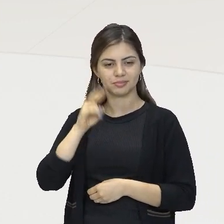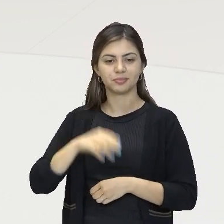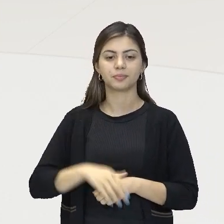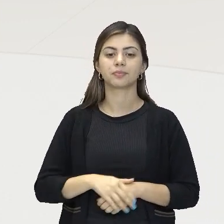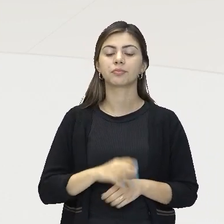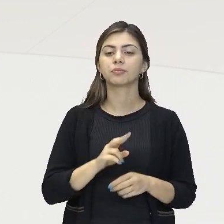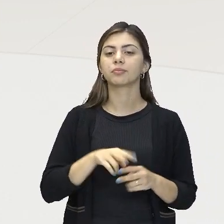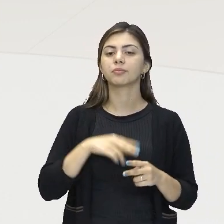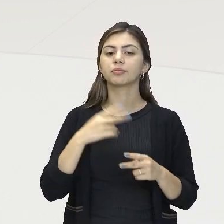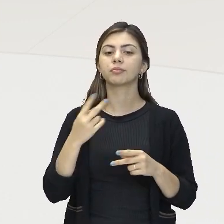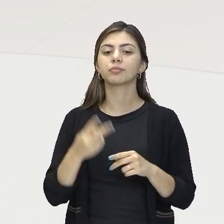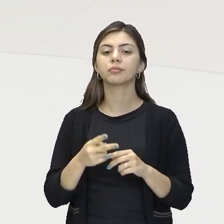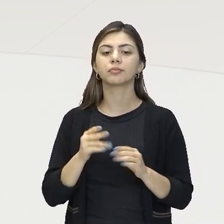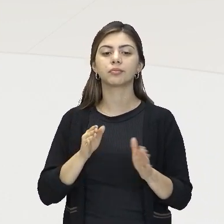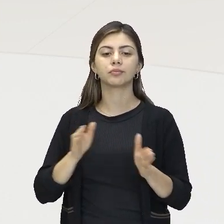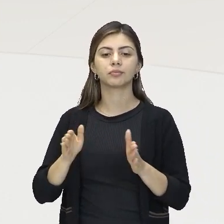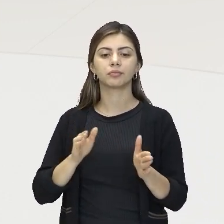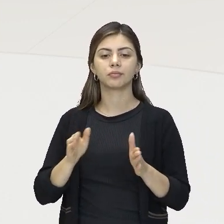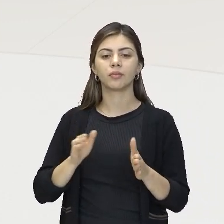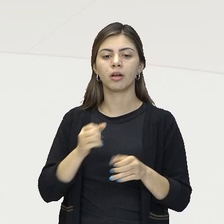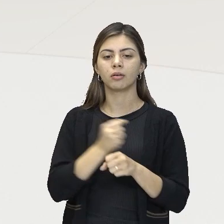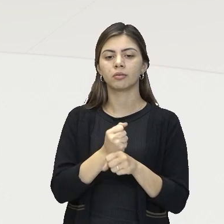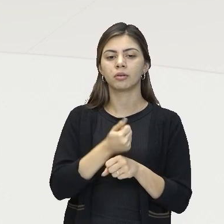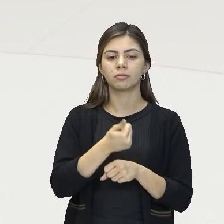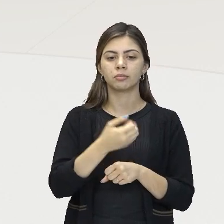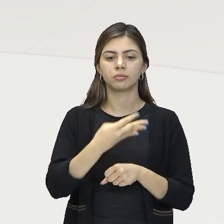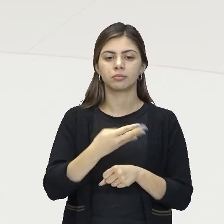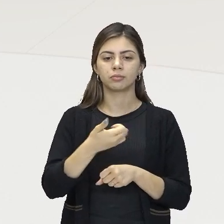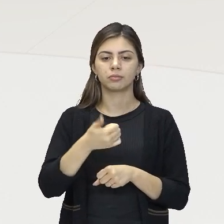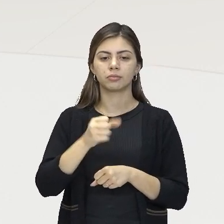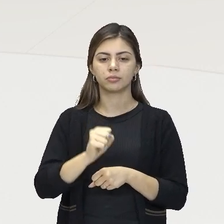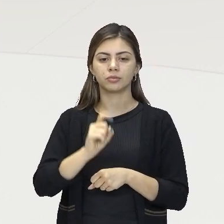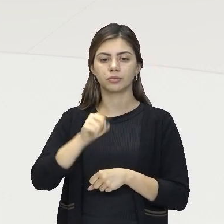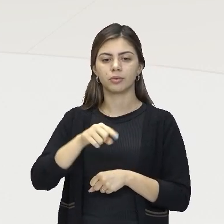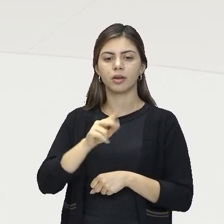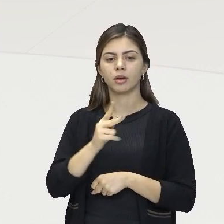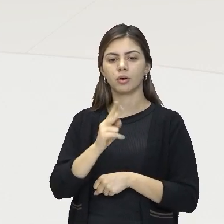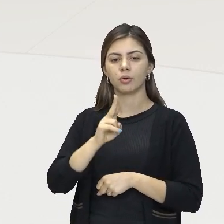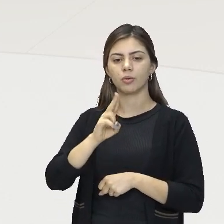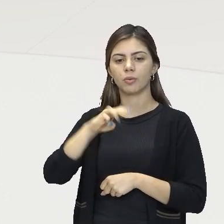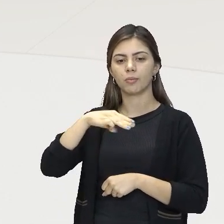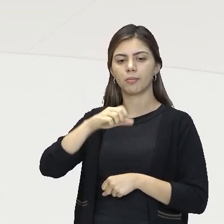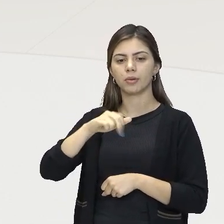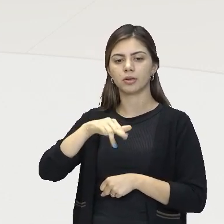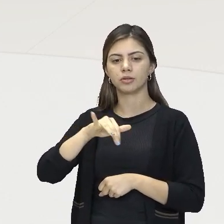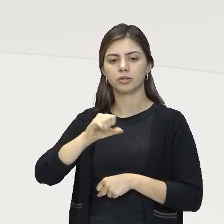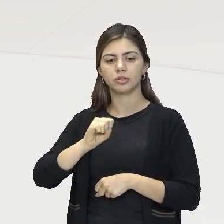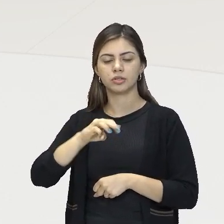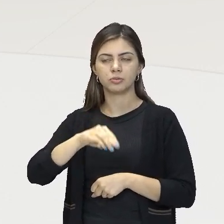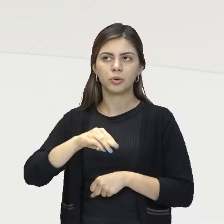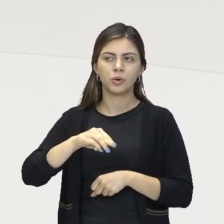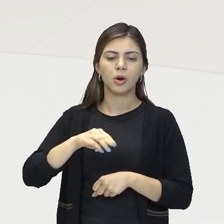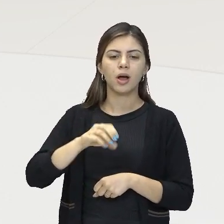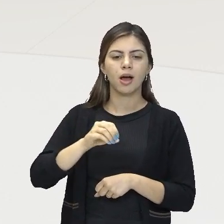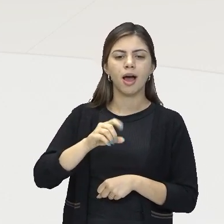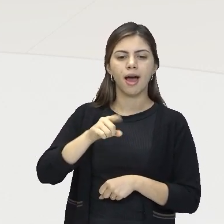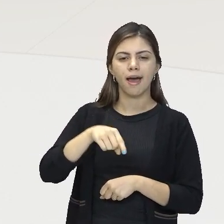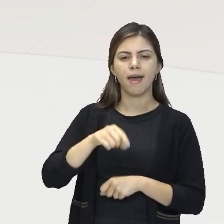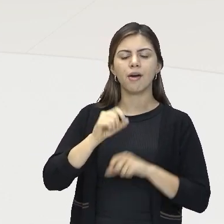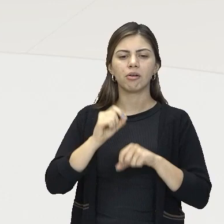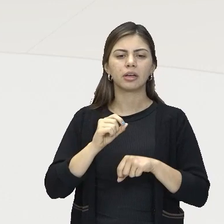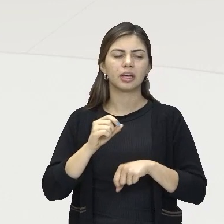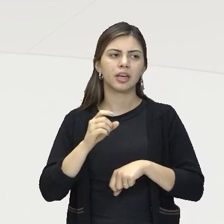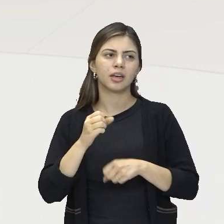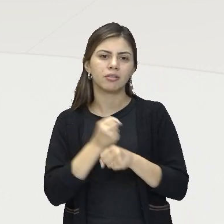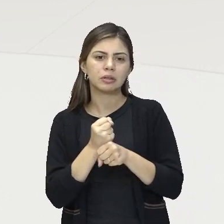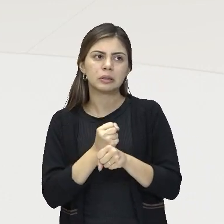veio o humanismo em 1418, por aí, é uma estimativa, tá, gente? Lembrando que pode ter ali uma diferença